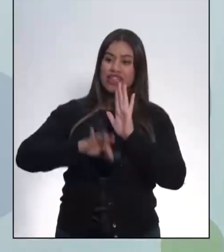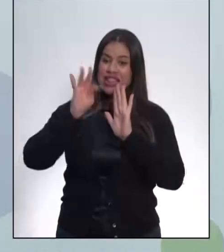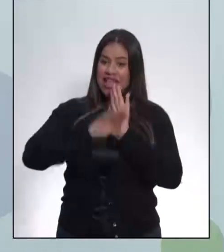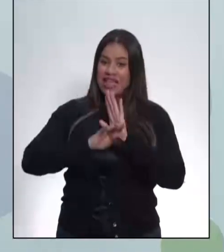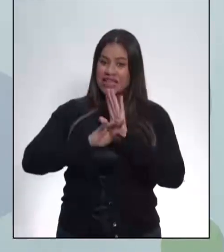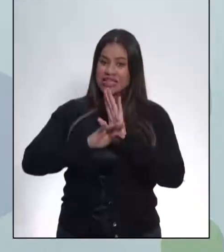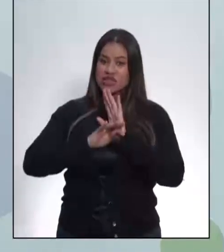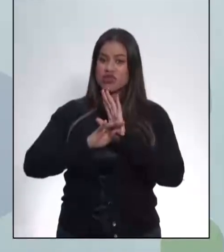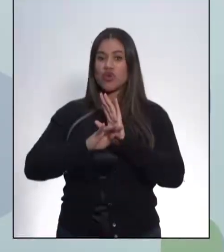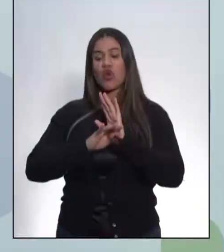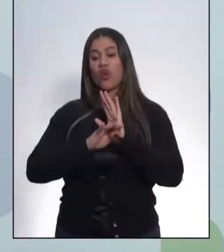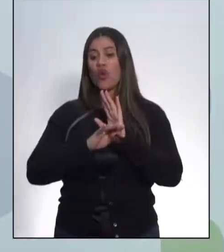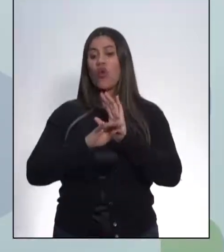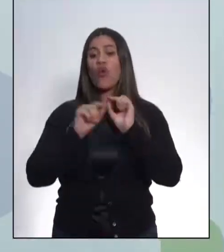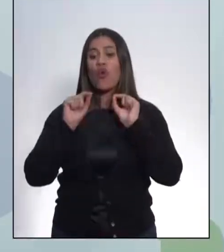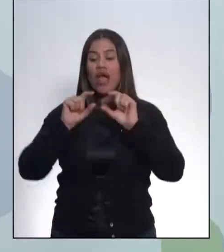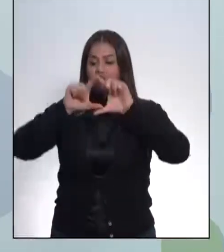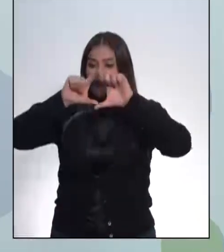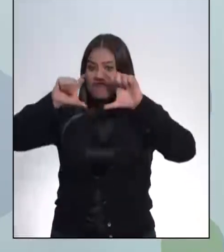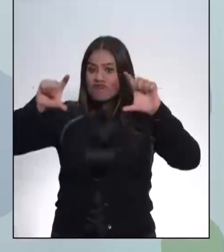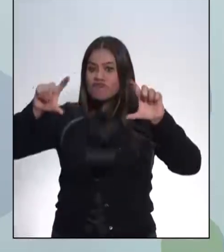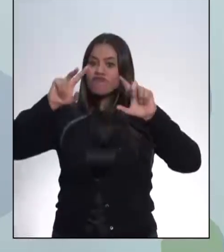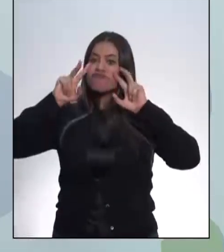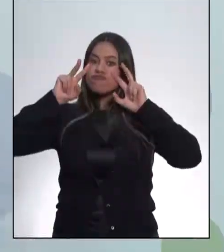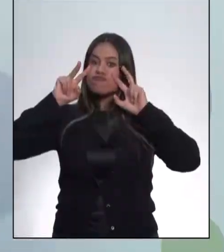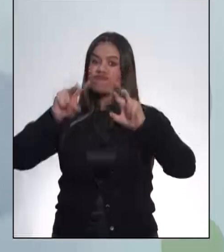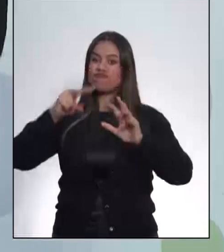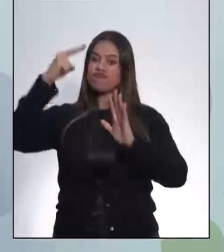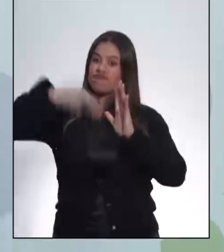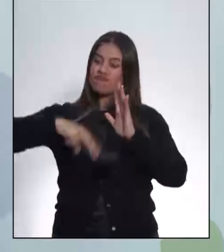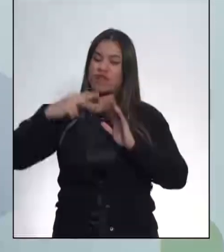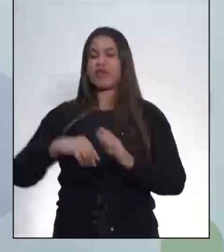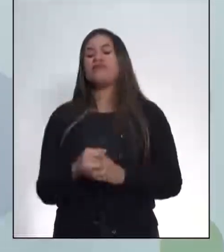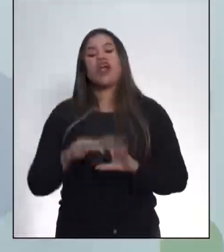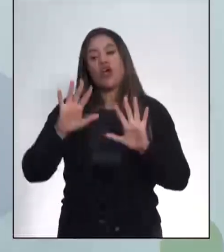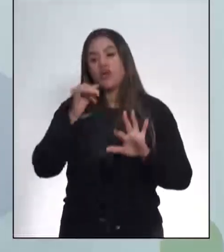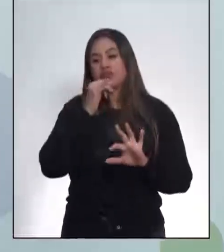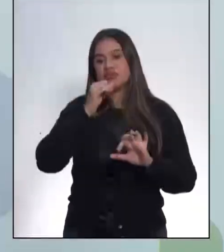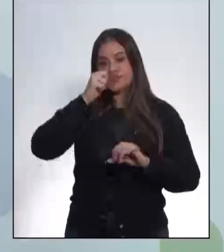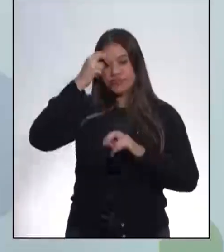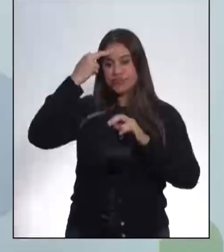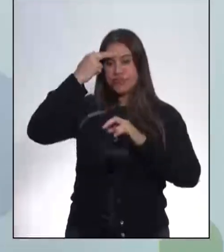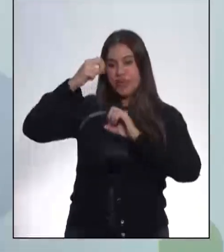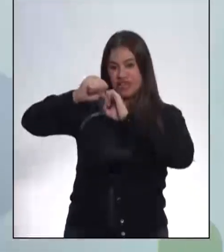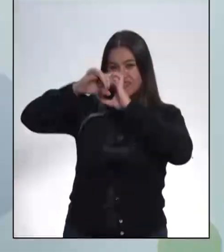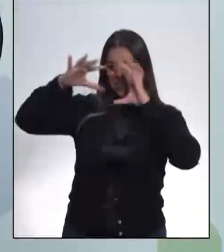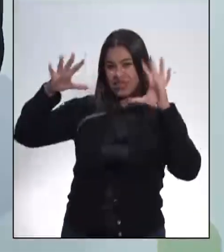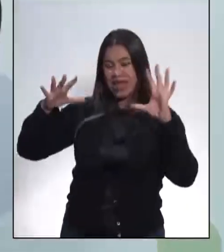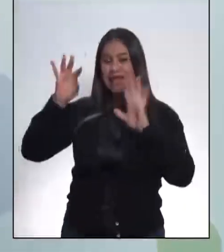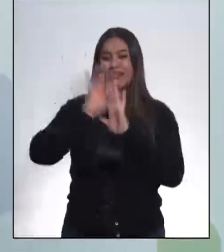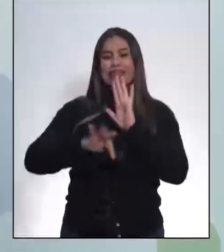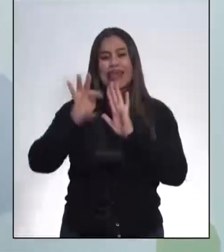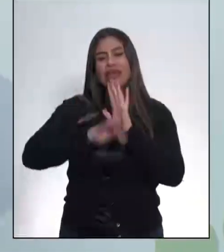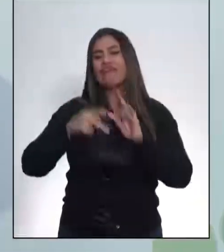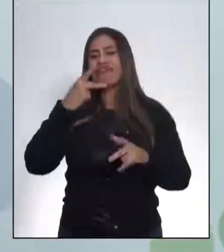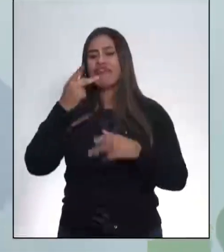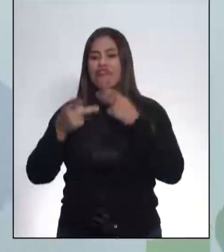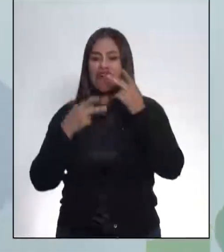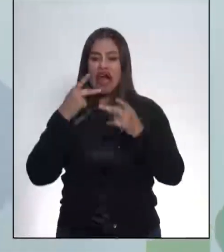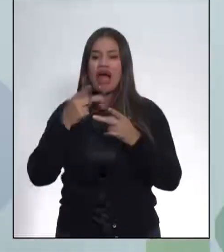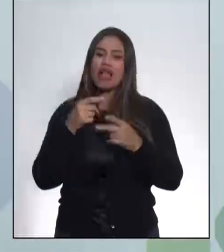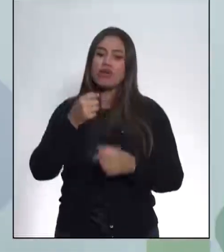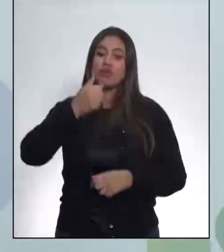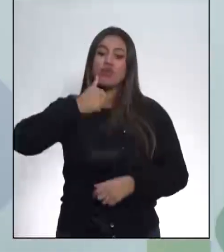é a sua âncora e a sua salvação. Então, vamos dar um exemplo? Imaginemos que nós temos no Enem um texto que fale sobre uma apresentadora de televisão